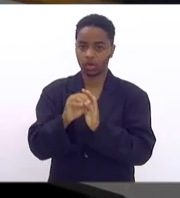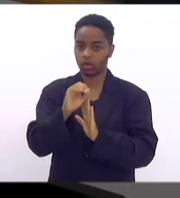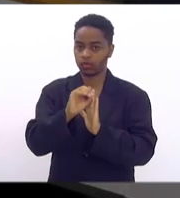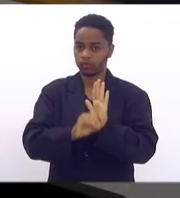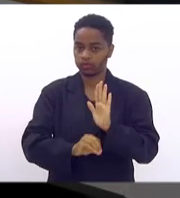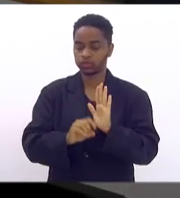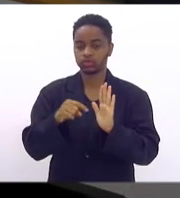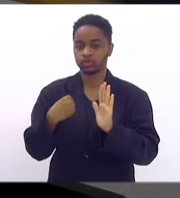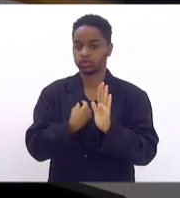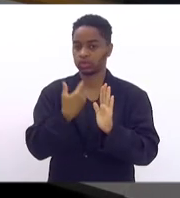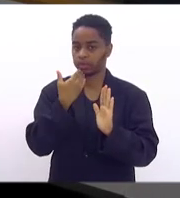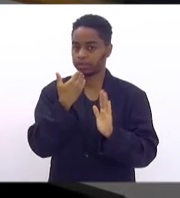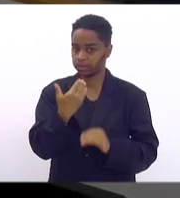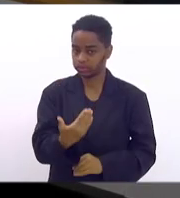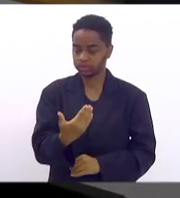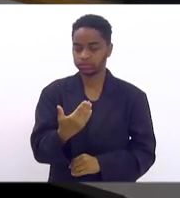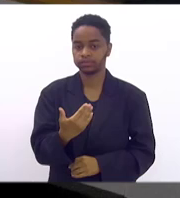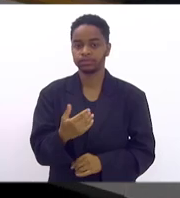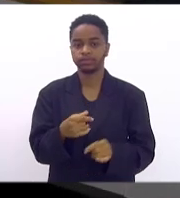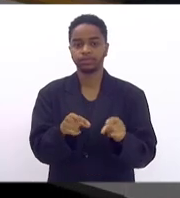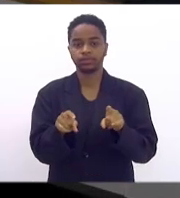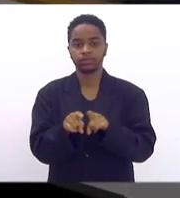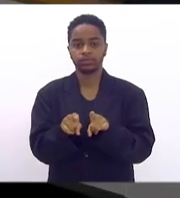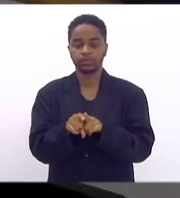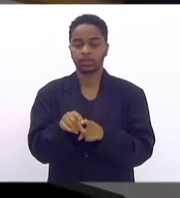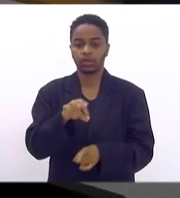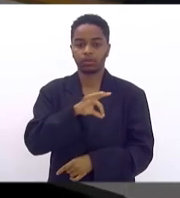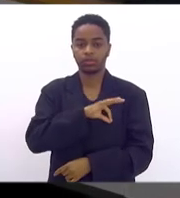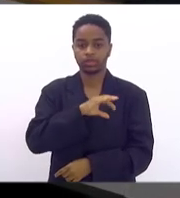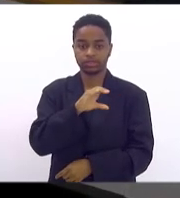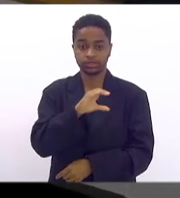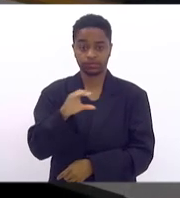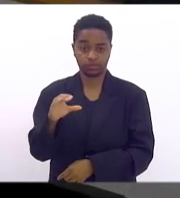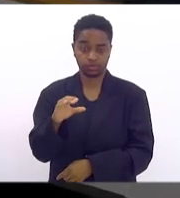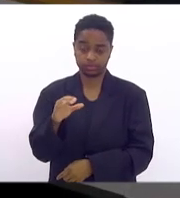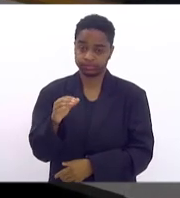foram enviados. E a Polícia Civil